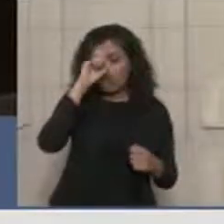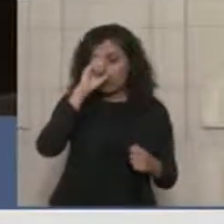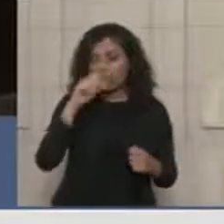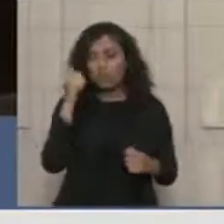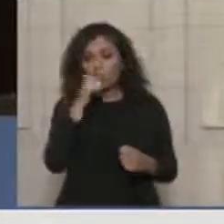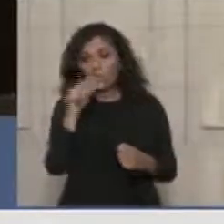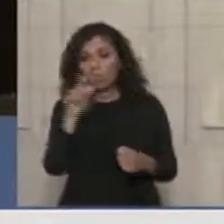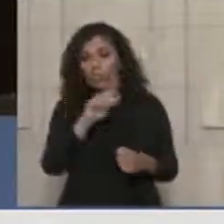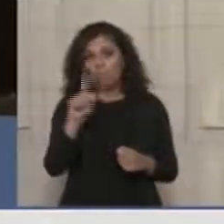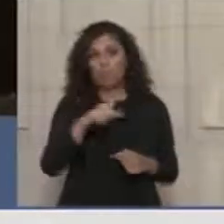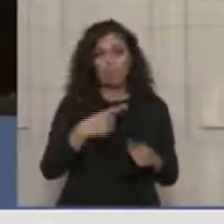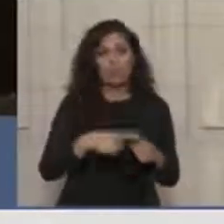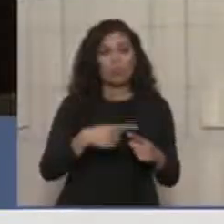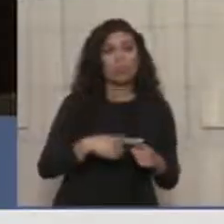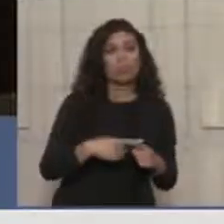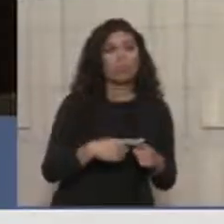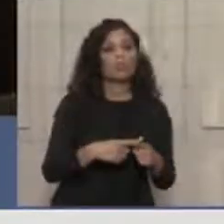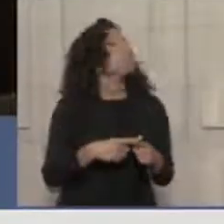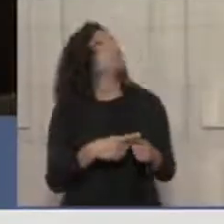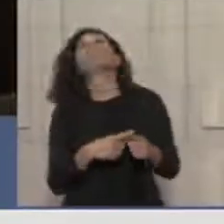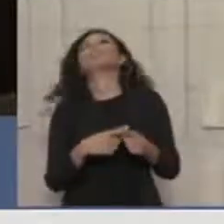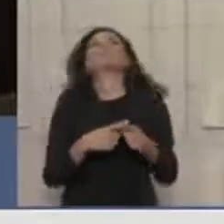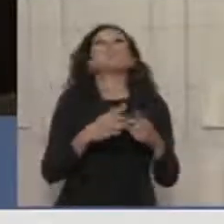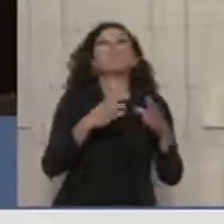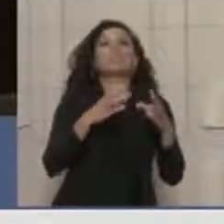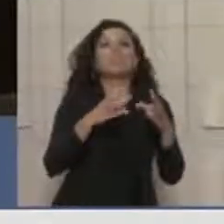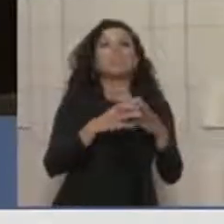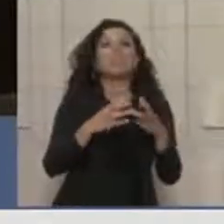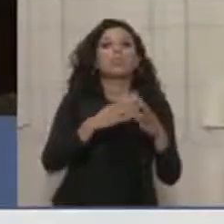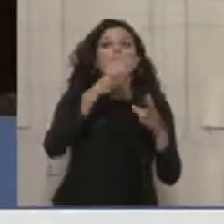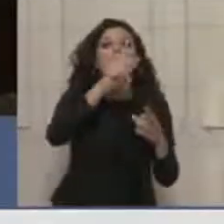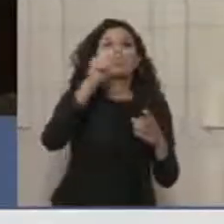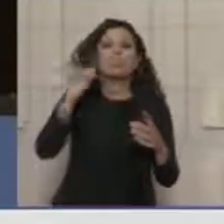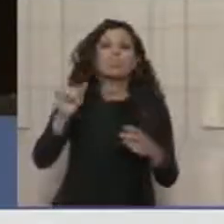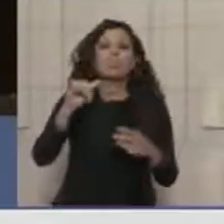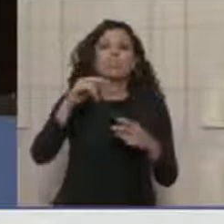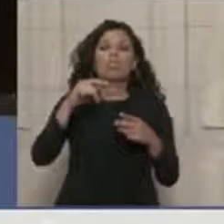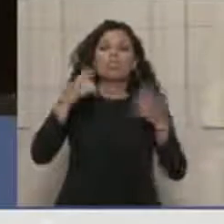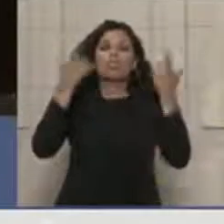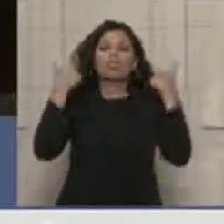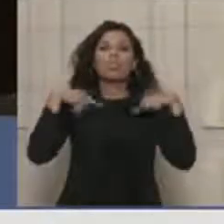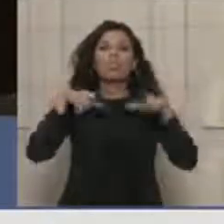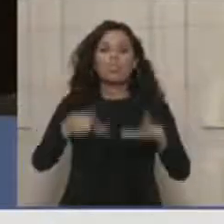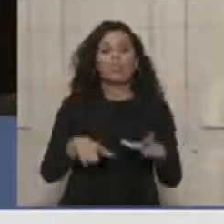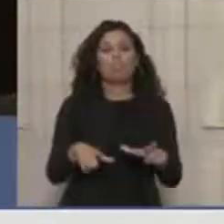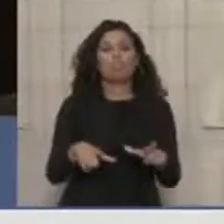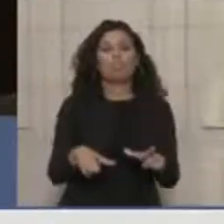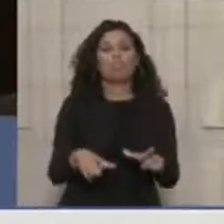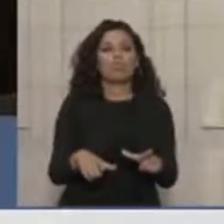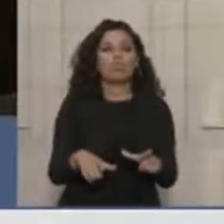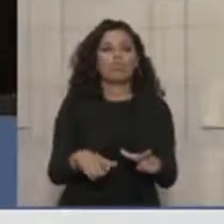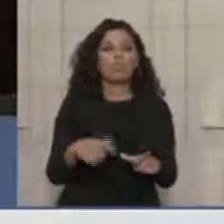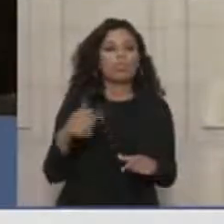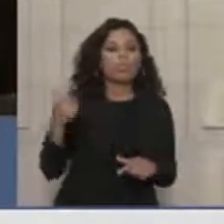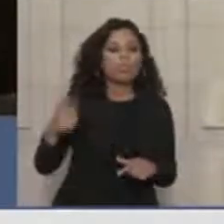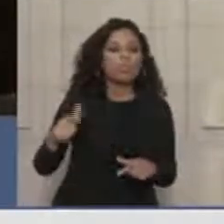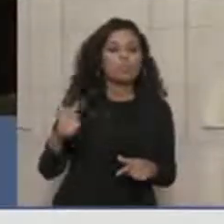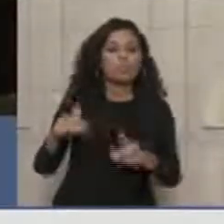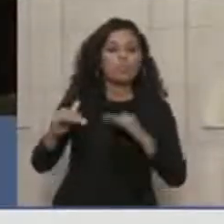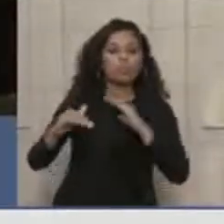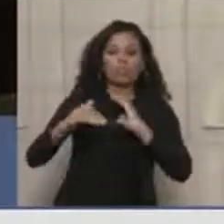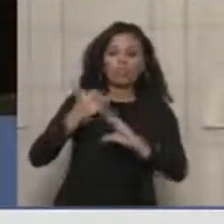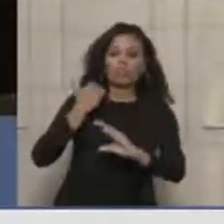porque o que nos foi dito nessa CPI da Alerj, em questionamento a esses gestores, é que não há